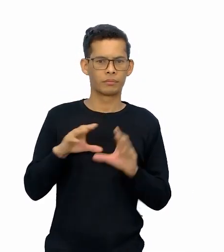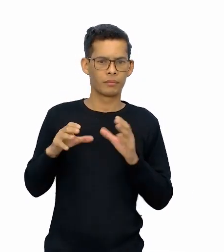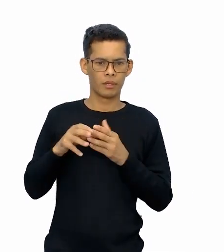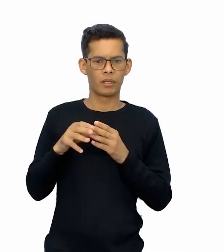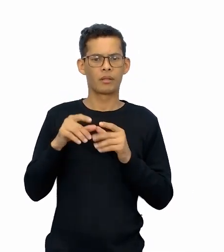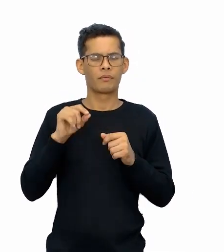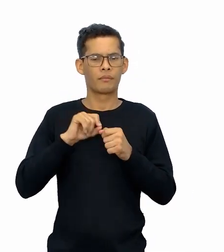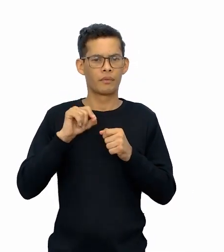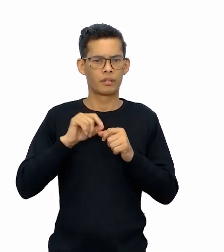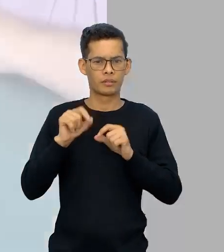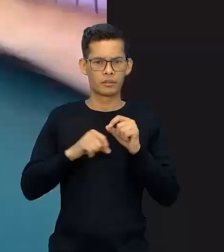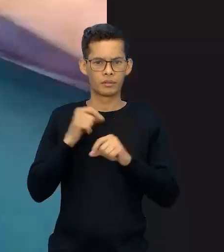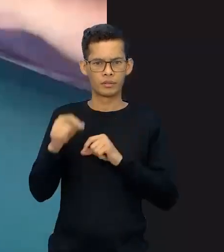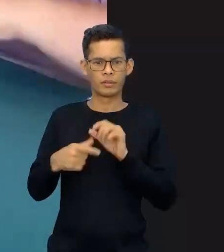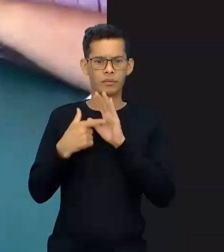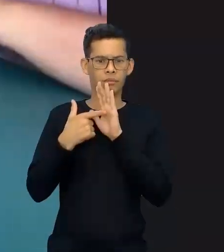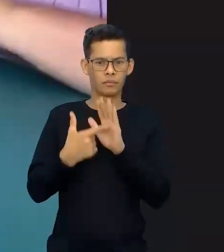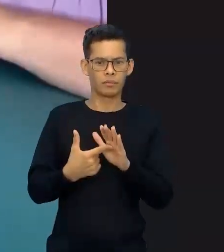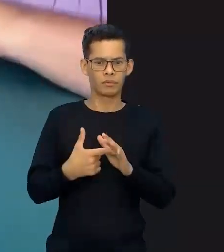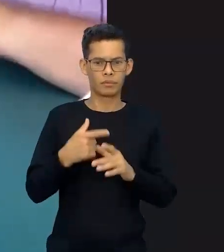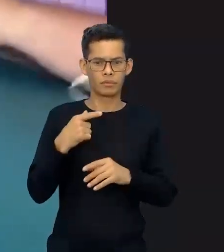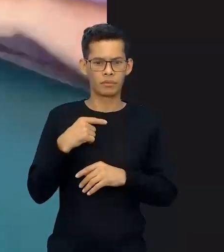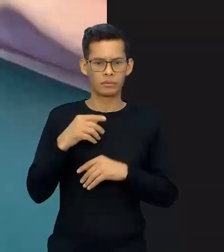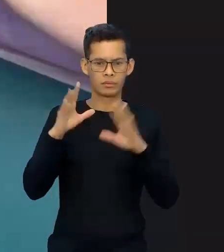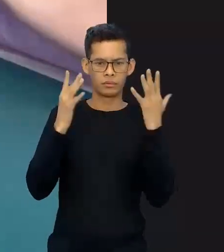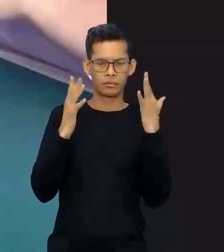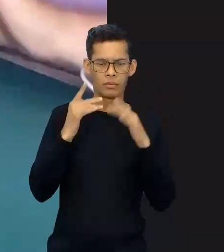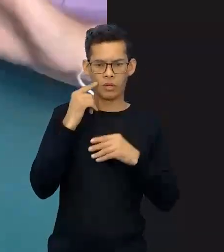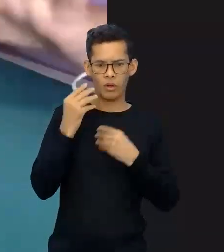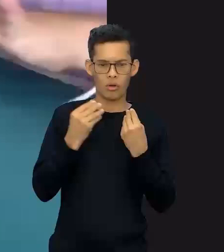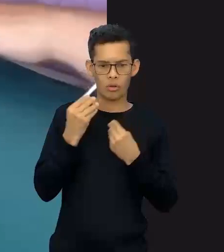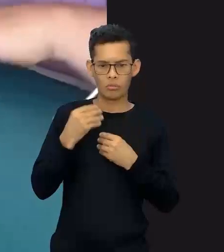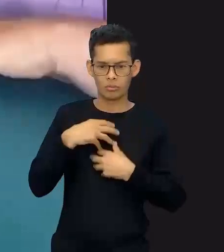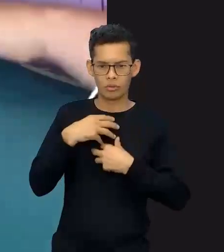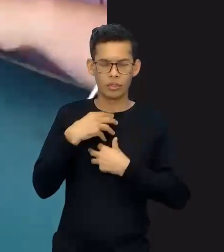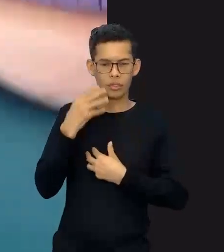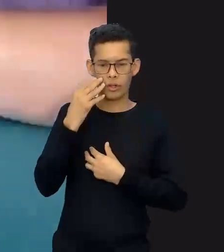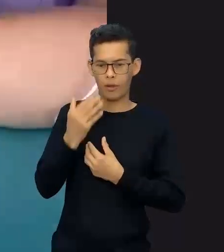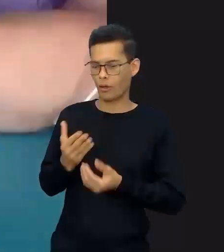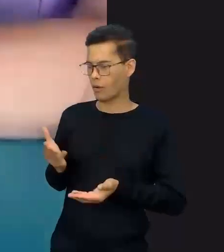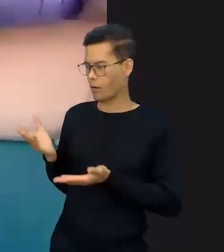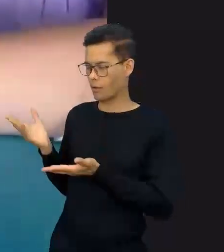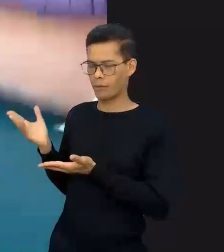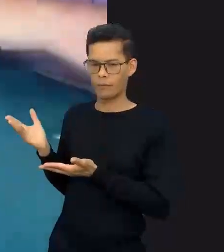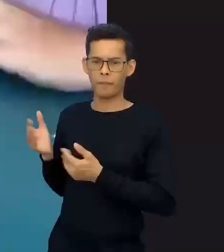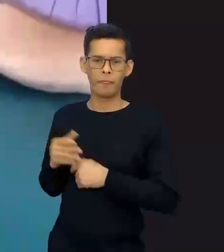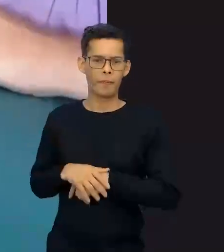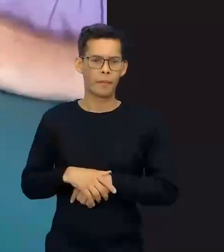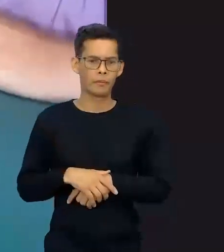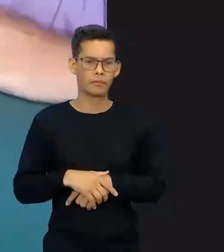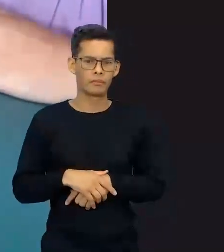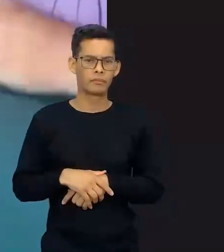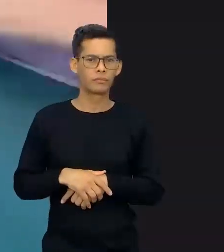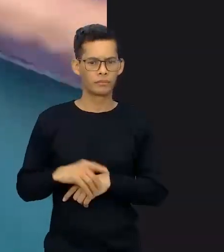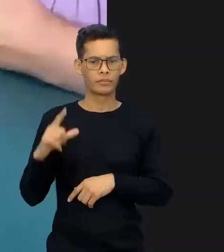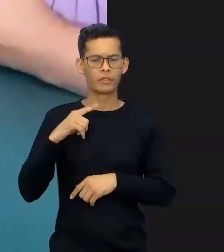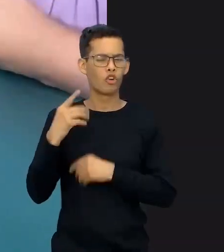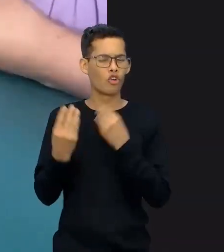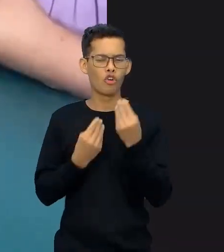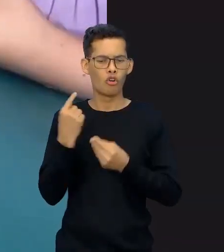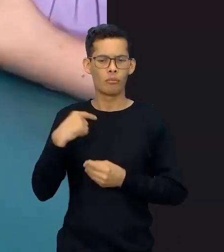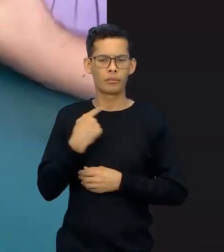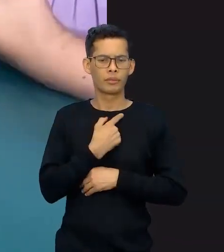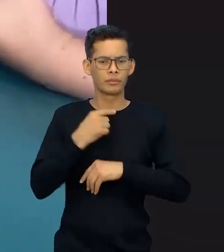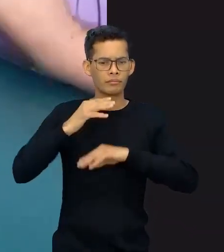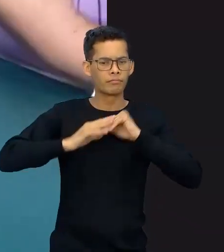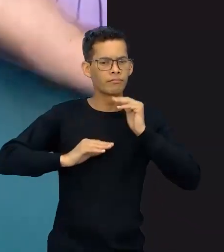técnica mostrar aí as minhas mãozinhas, né? Vocês estão vendo mãozinhas agora, tá? Então, como é que a gente